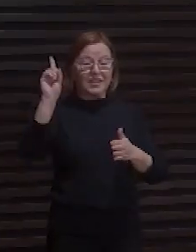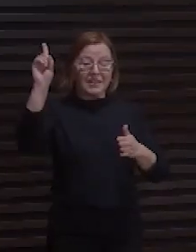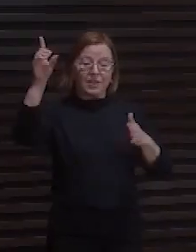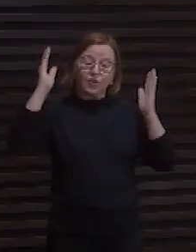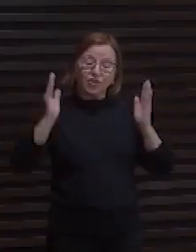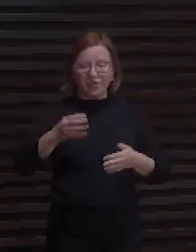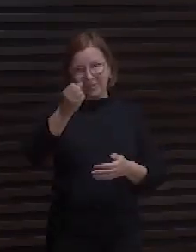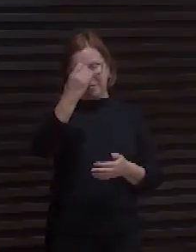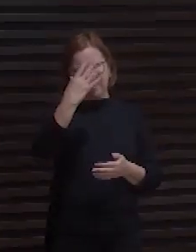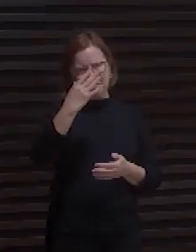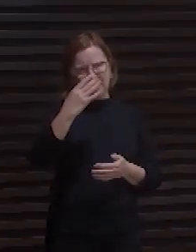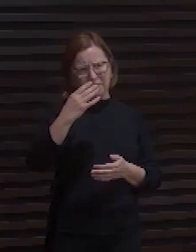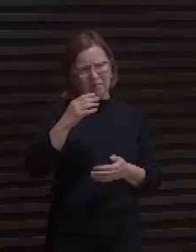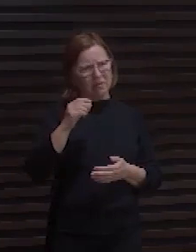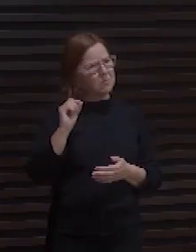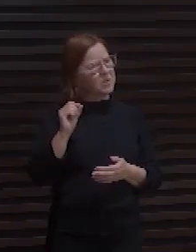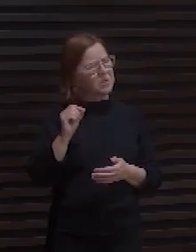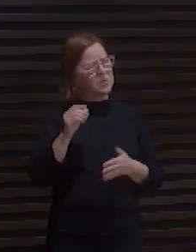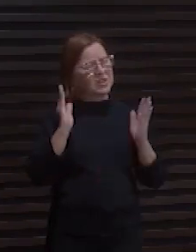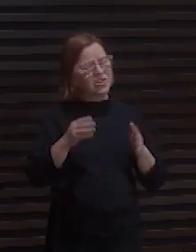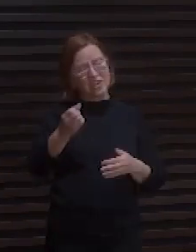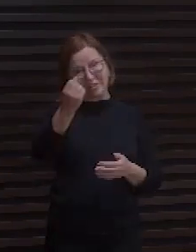foi revelado, Fernando? Está na Bíblia.